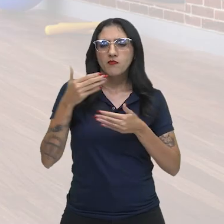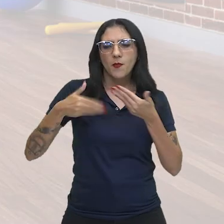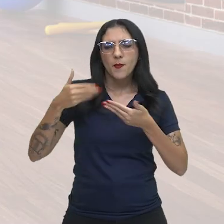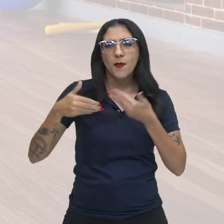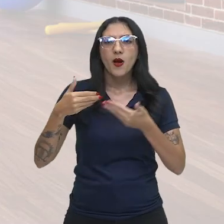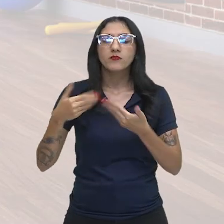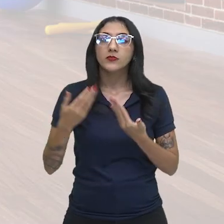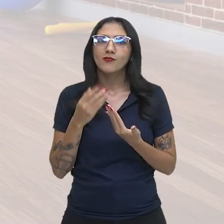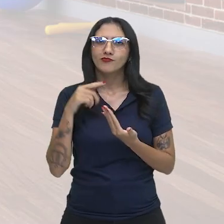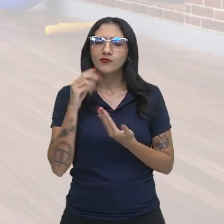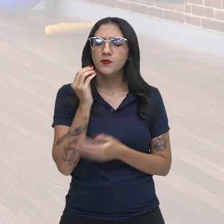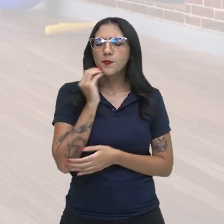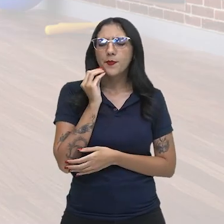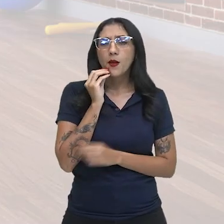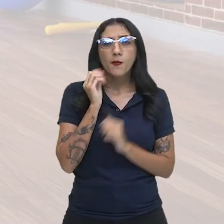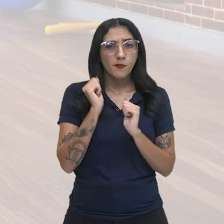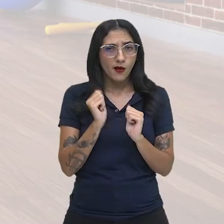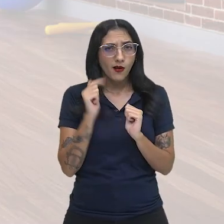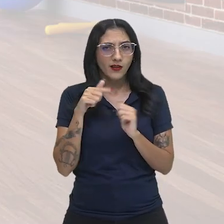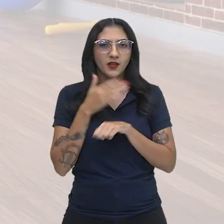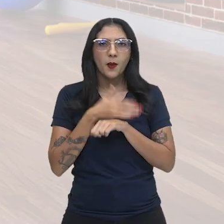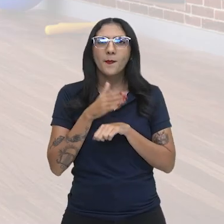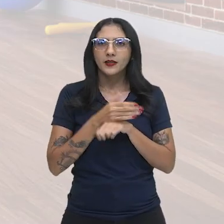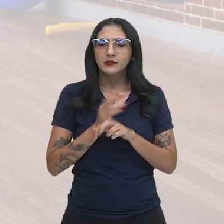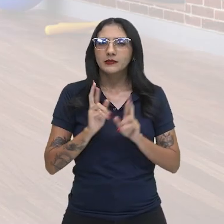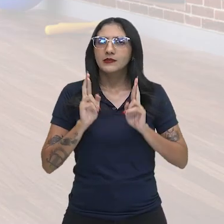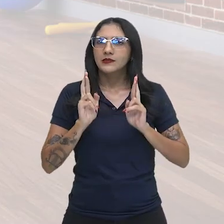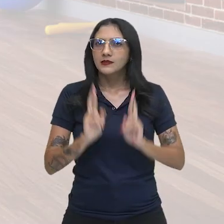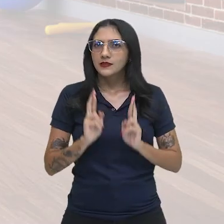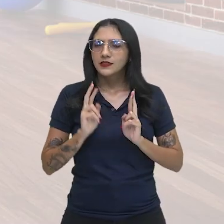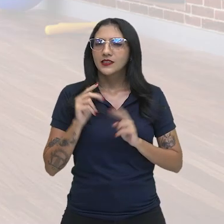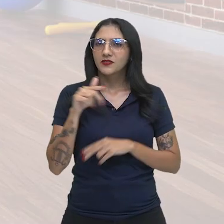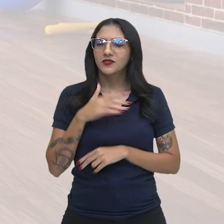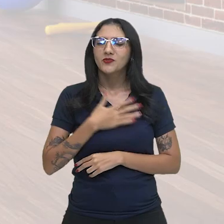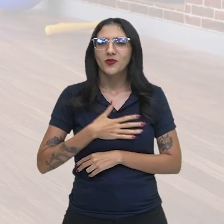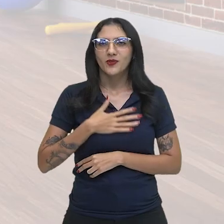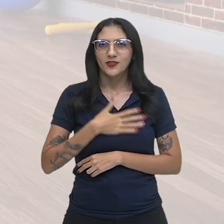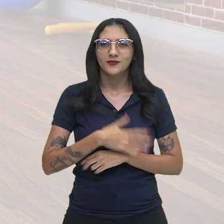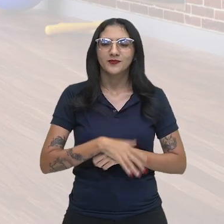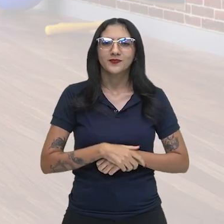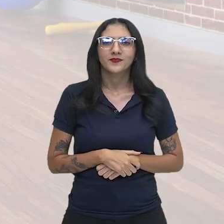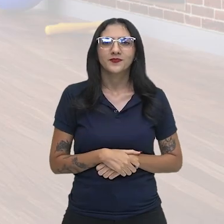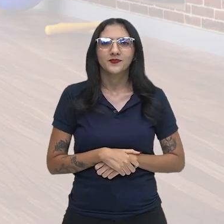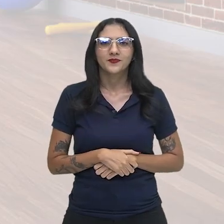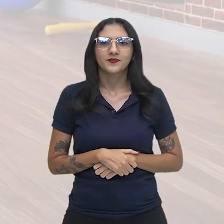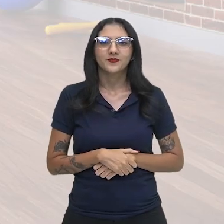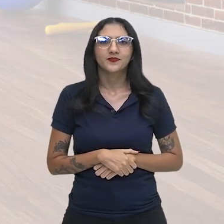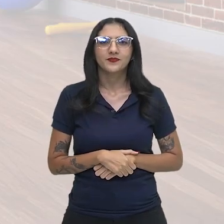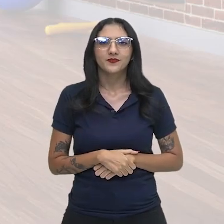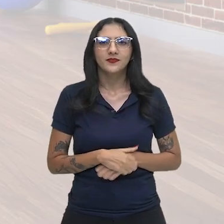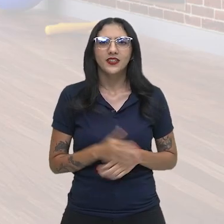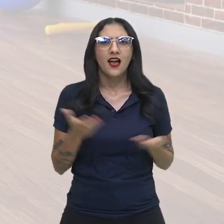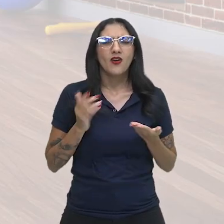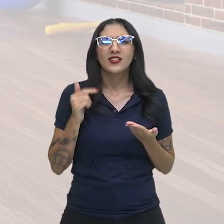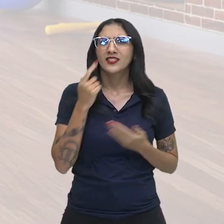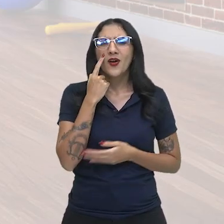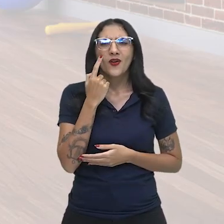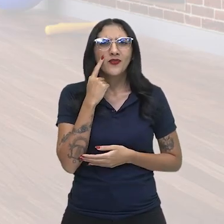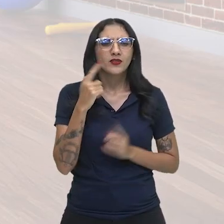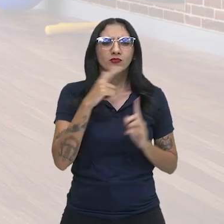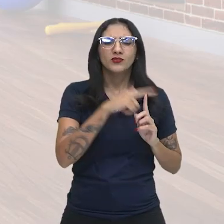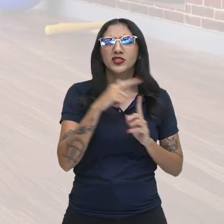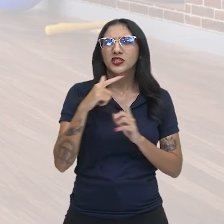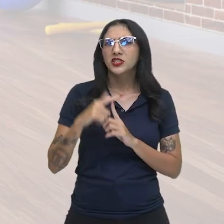constância, experimentem a ginástica. Tenho certeza que vocês vão gostar. Agora que a gente já falou muito sobre ginástica